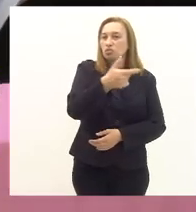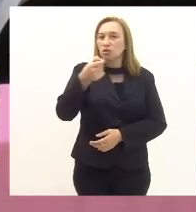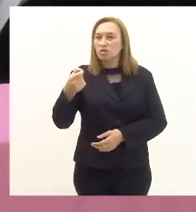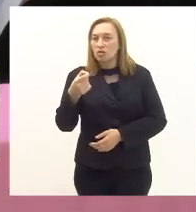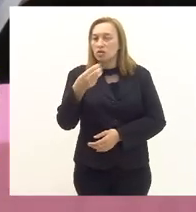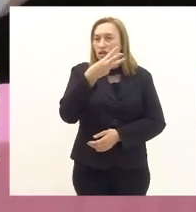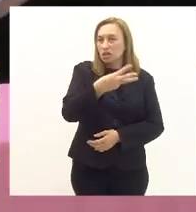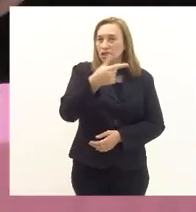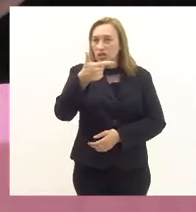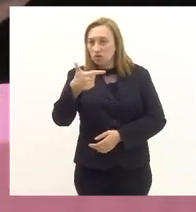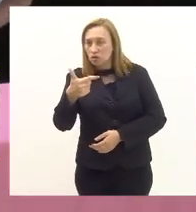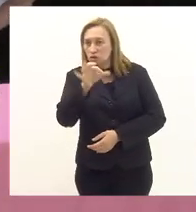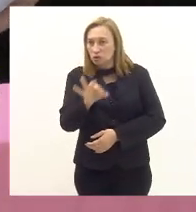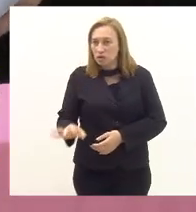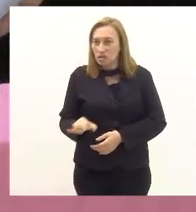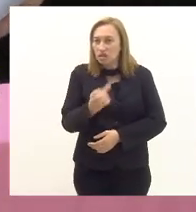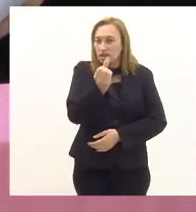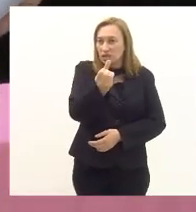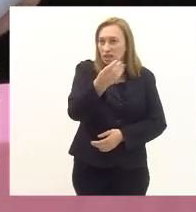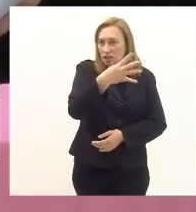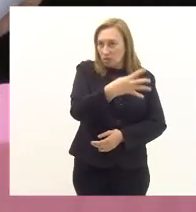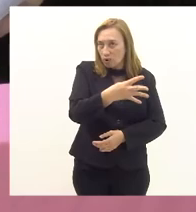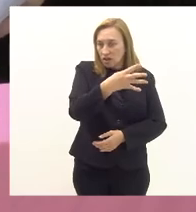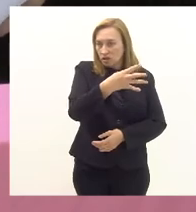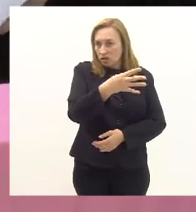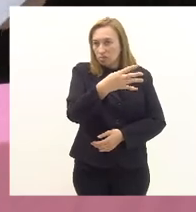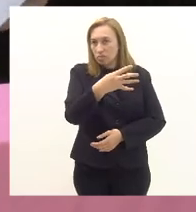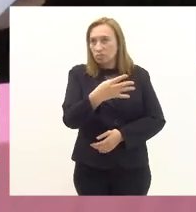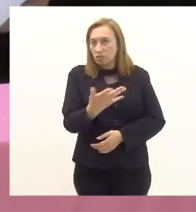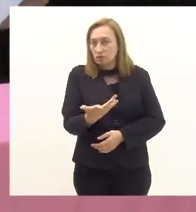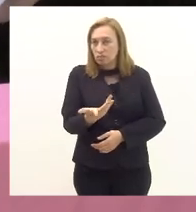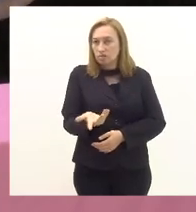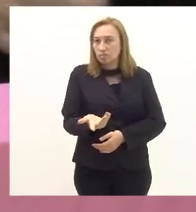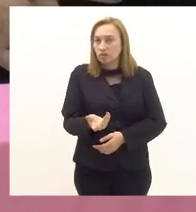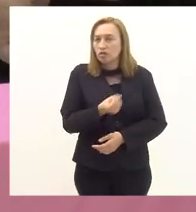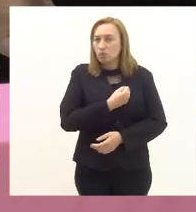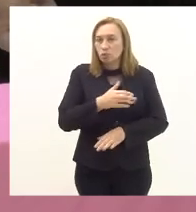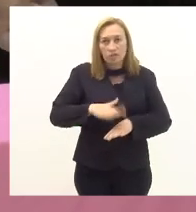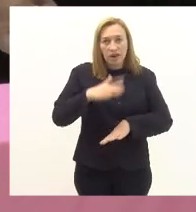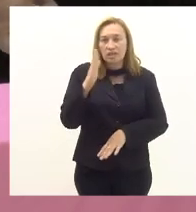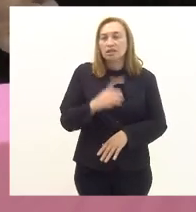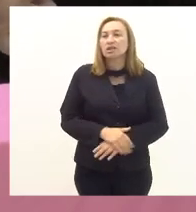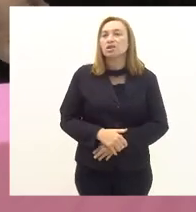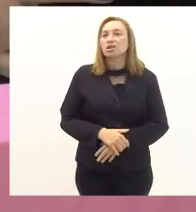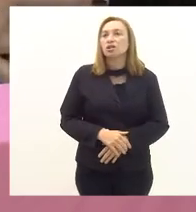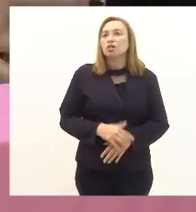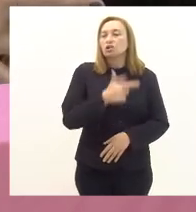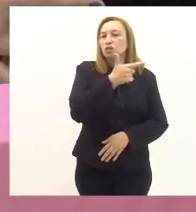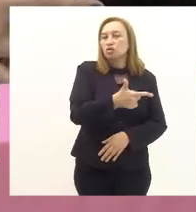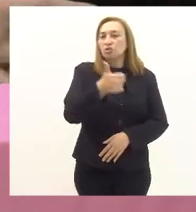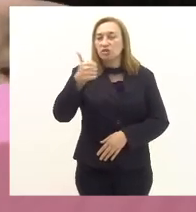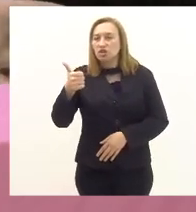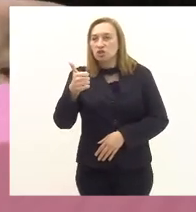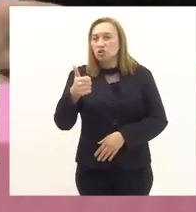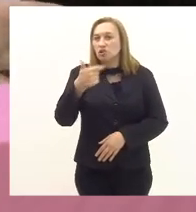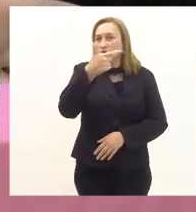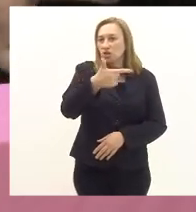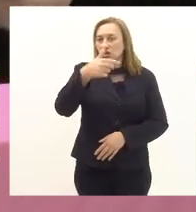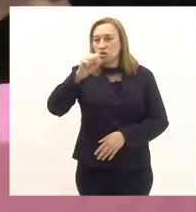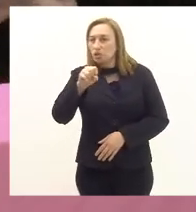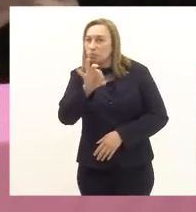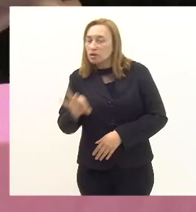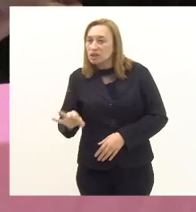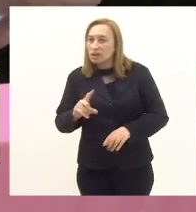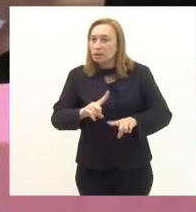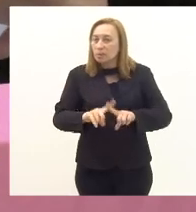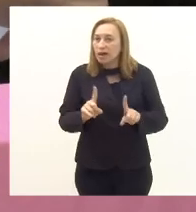tive 32%, eu tive 64 casos. Tá? Um número maior. Em 2021, eu tive 28%,